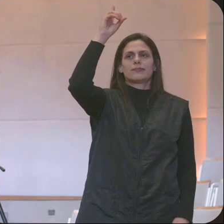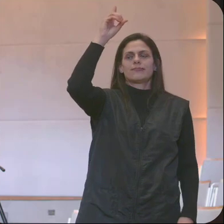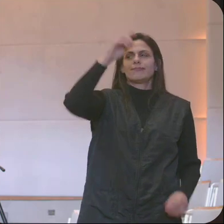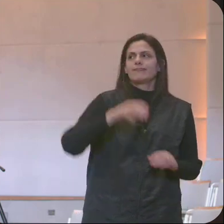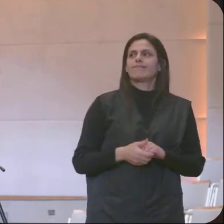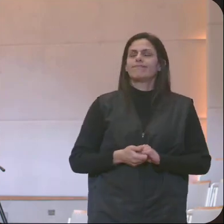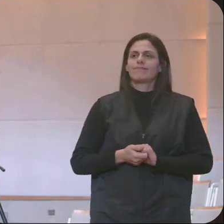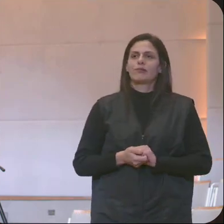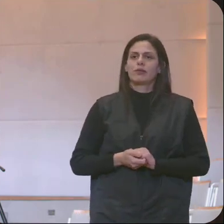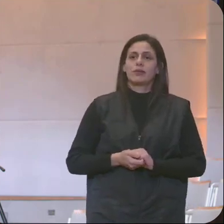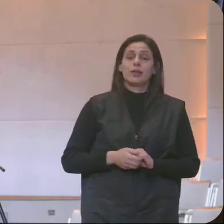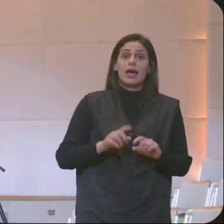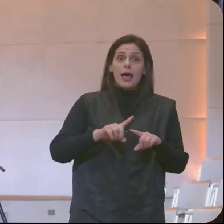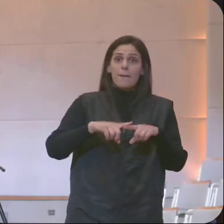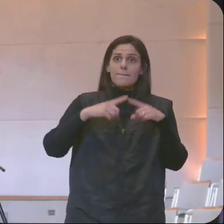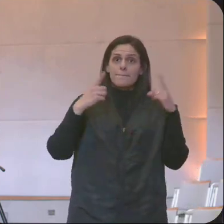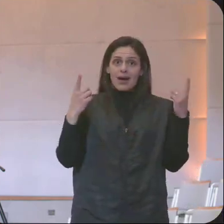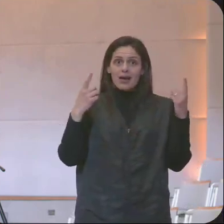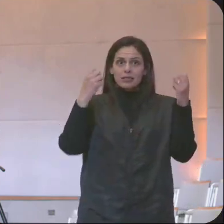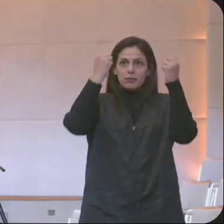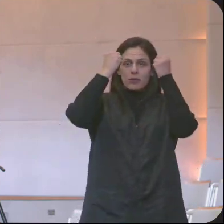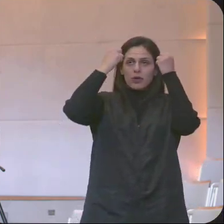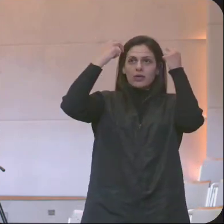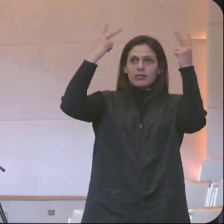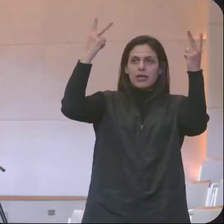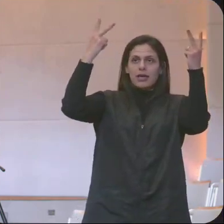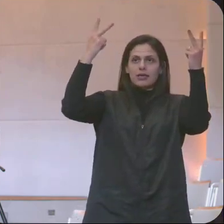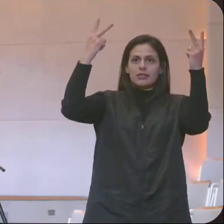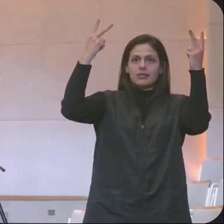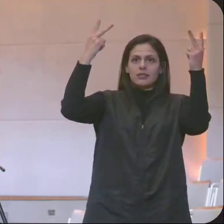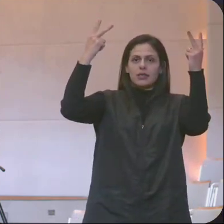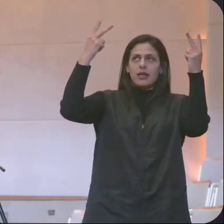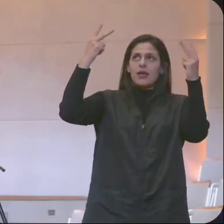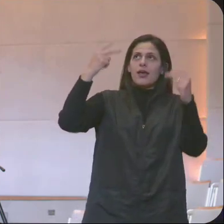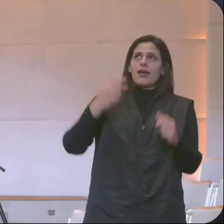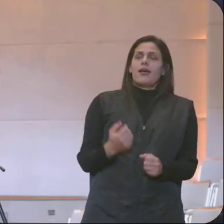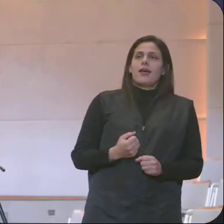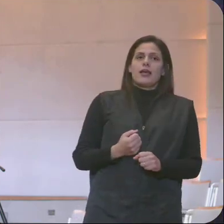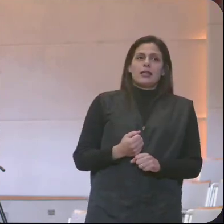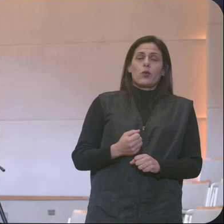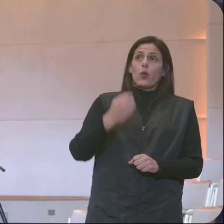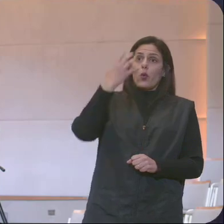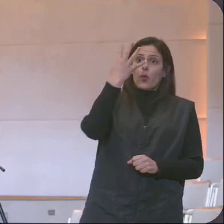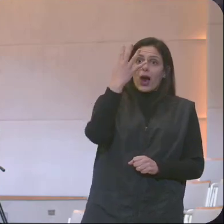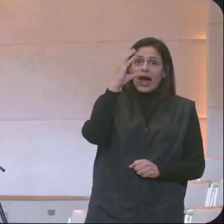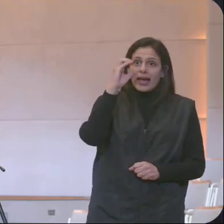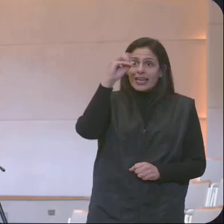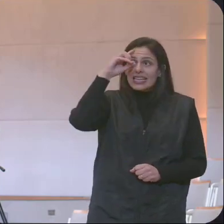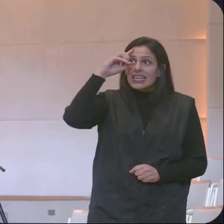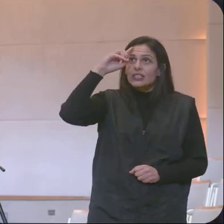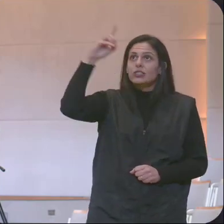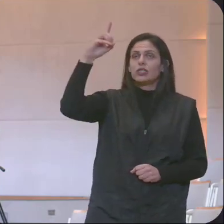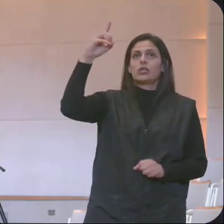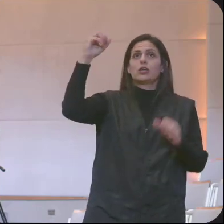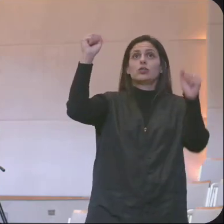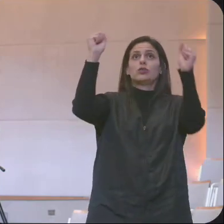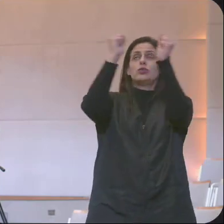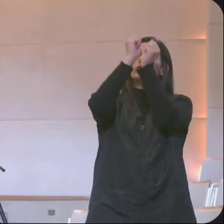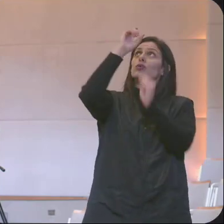Só que ele ficou 40 dias na presença de Deus, sem beber água e sem